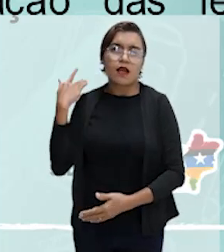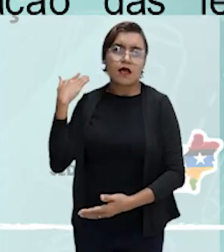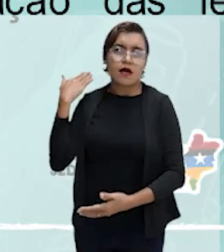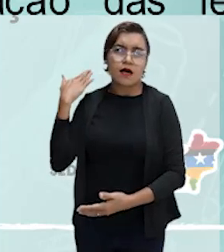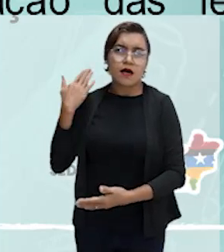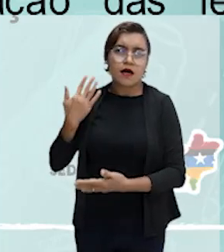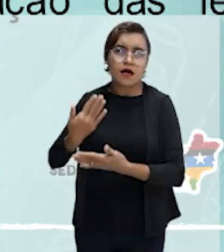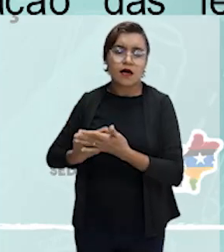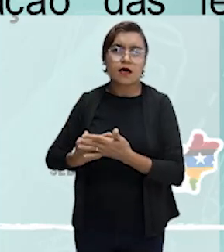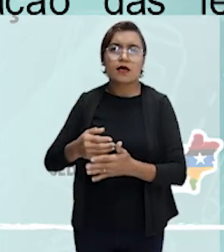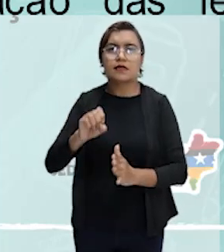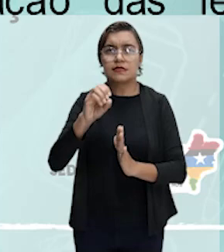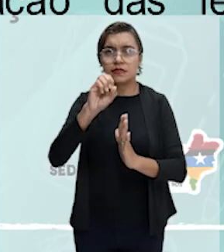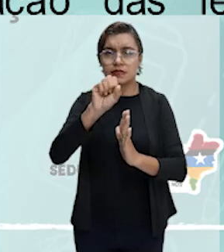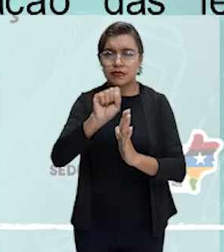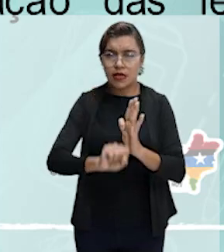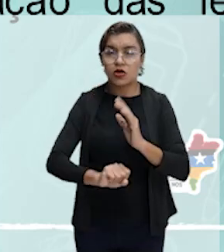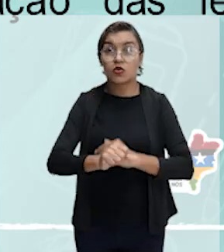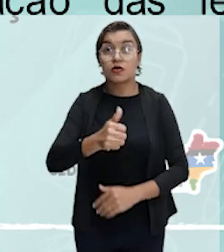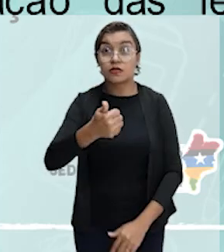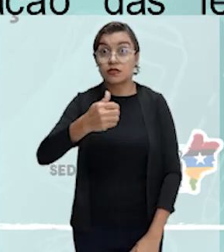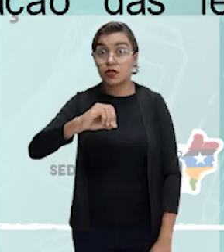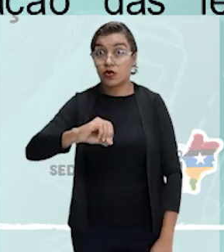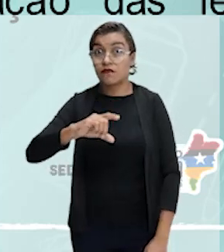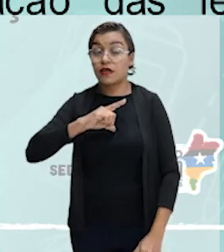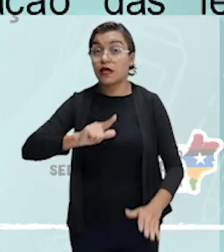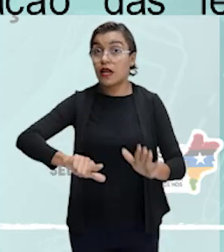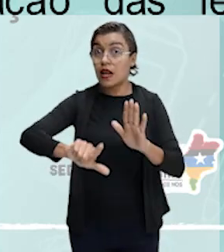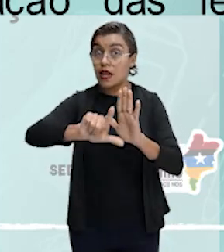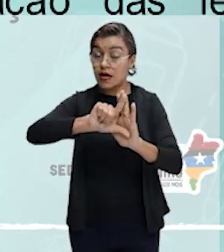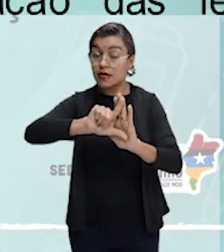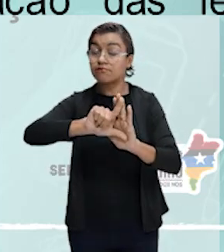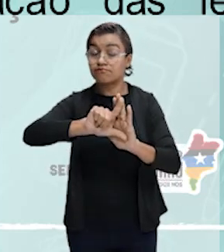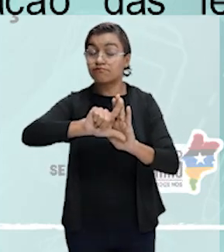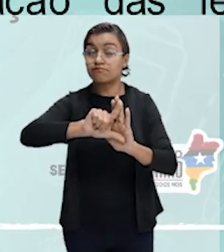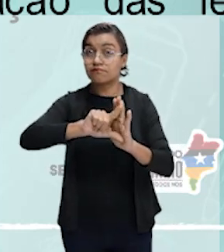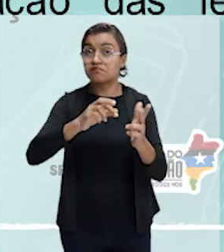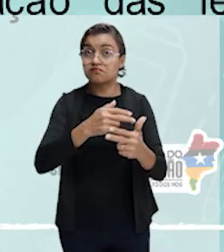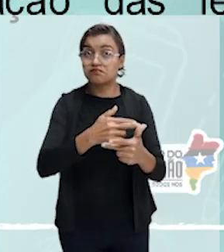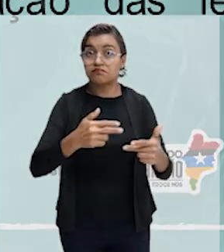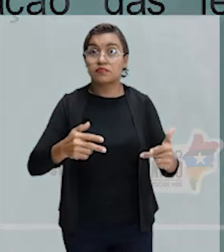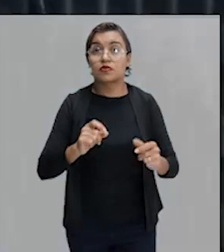XIX, tinham uma lei, um conjunto de leis, na verdade,